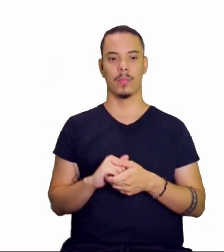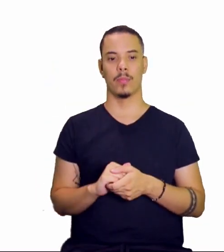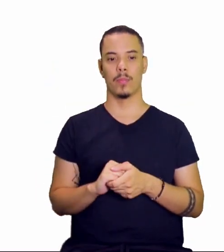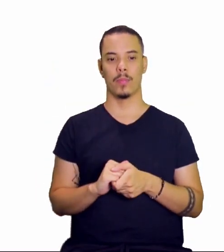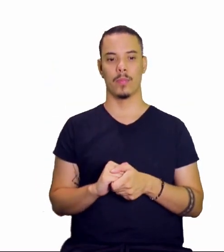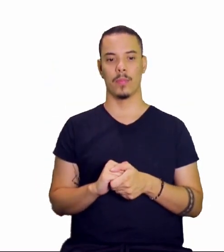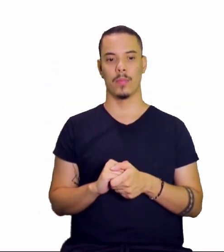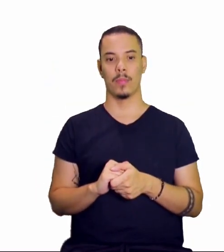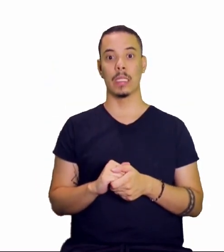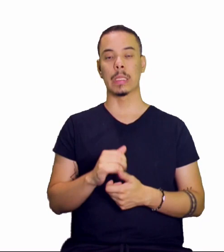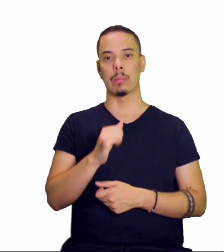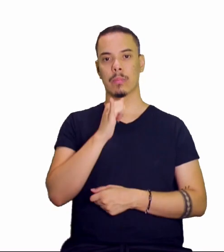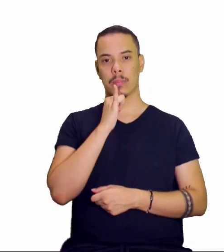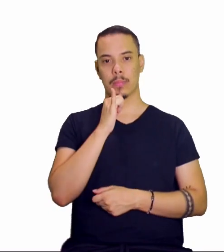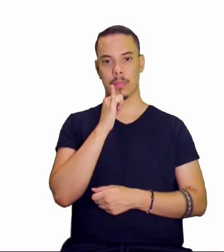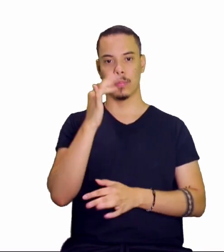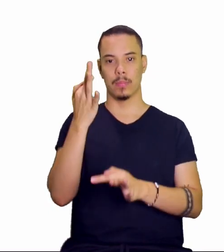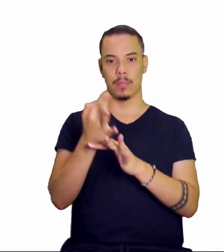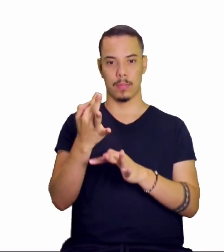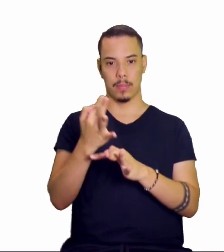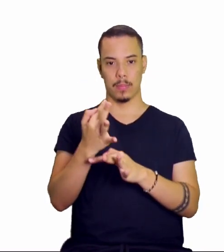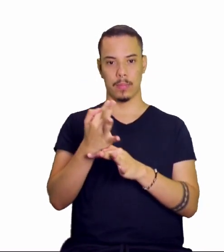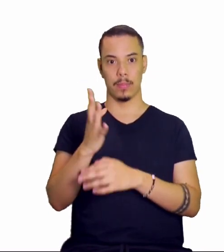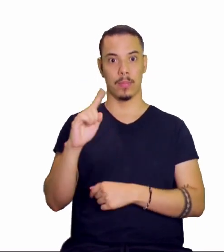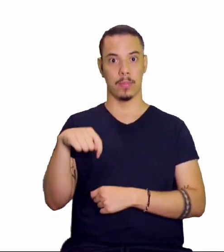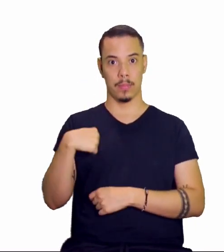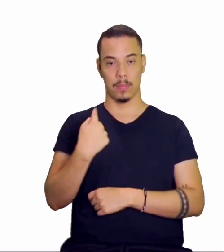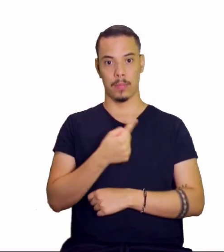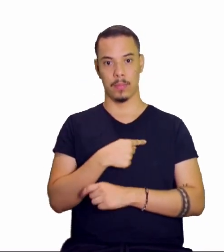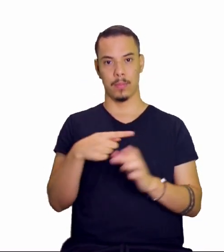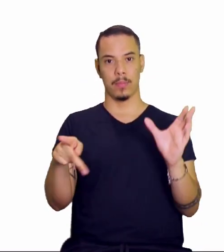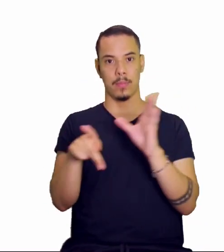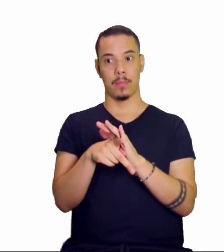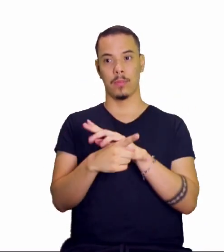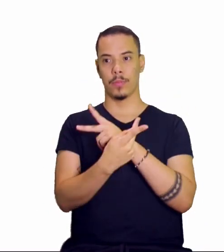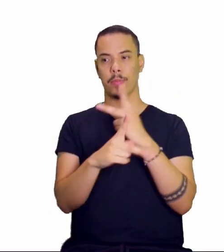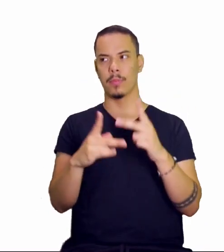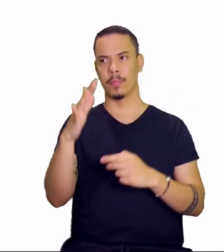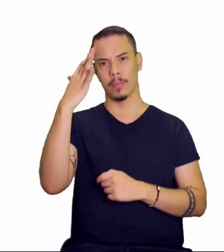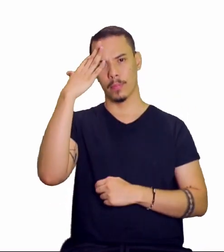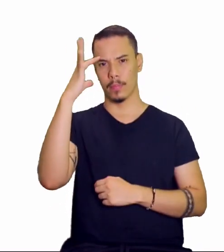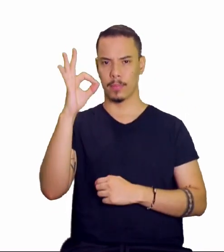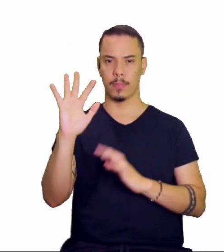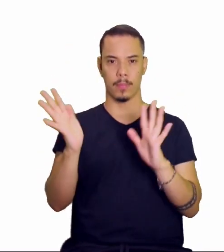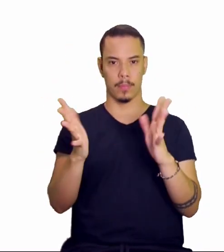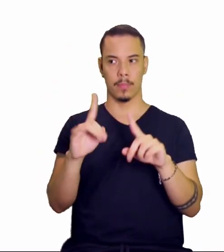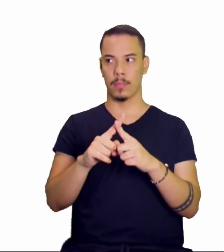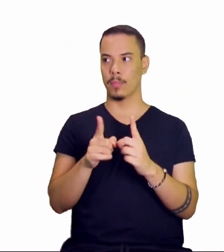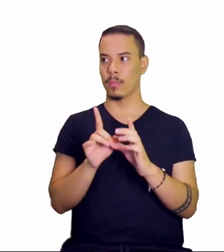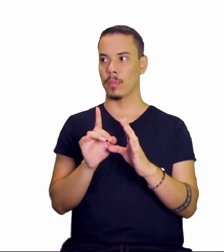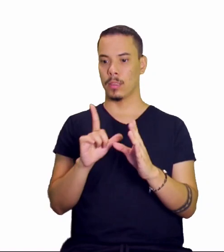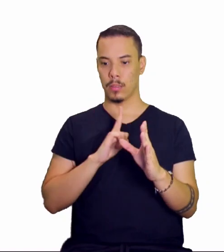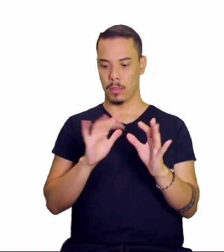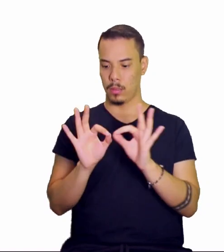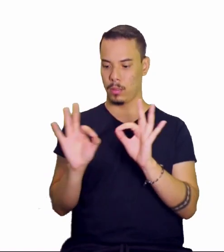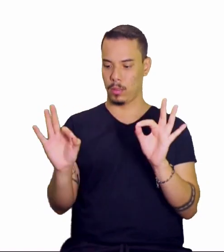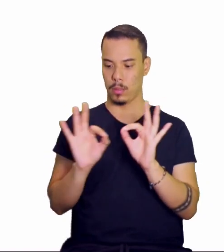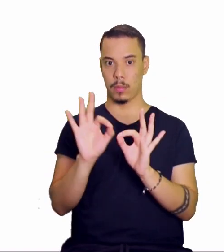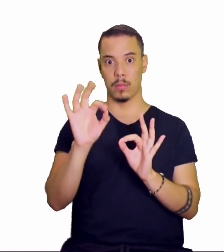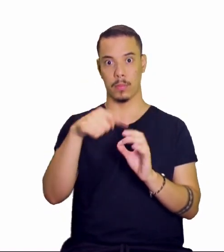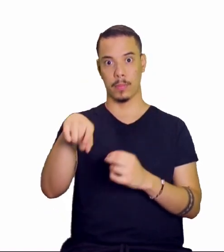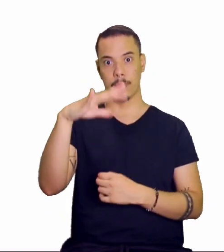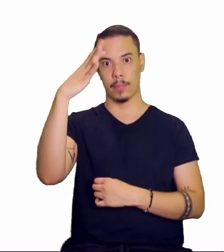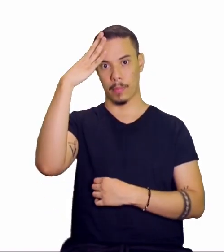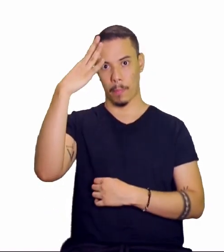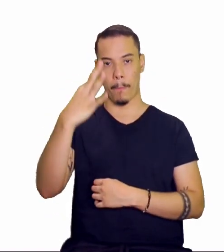Lembrando que alguns exemplos de física nossa agora é só para vocês se situarem, mas o que interessa são as grandezas, a parte aí para entender.